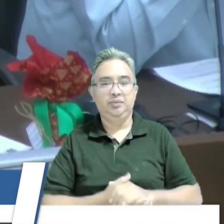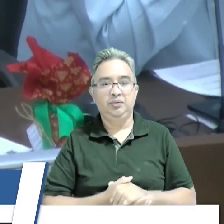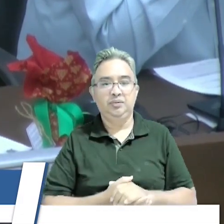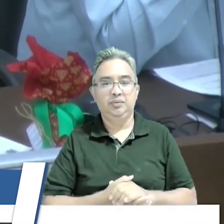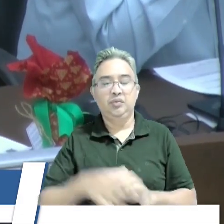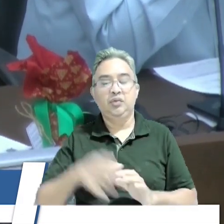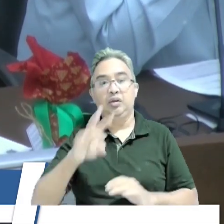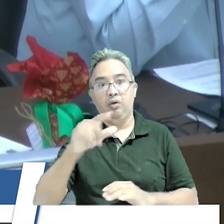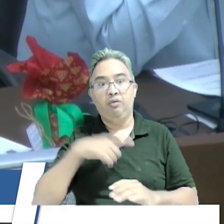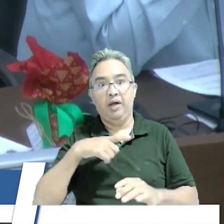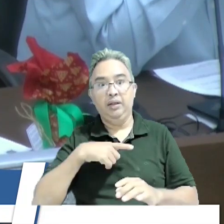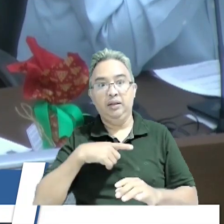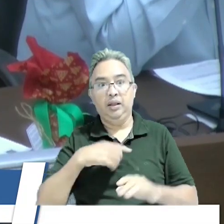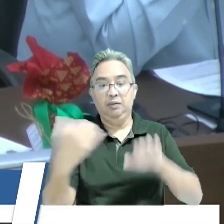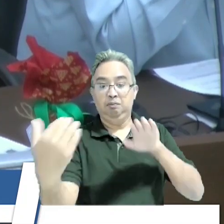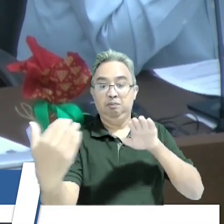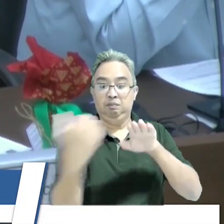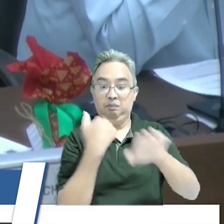duplicada e iluminada.